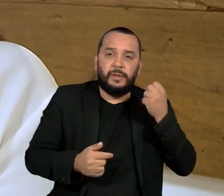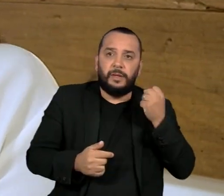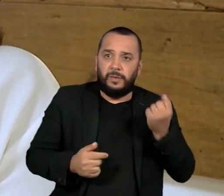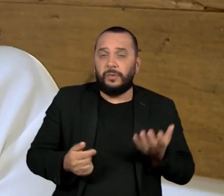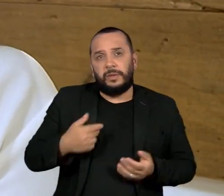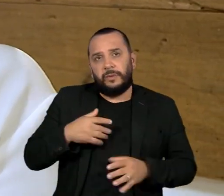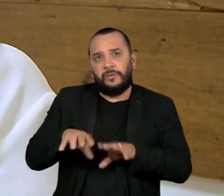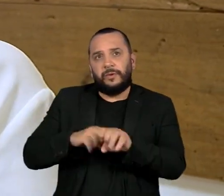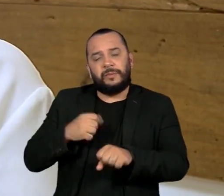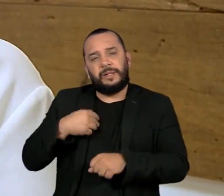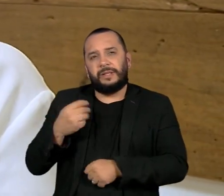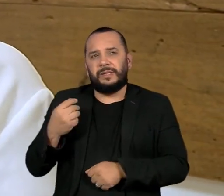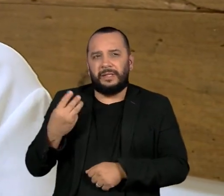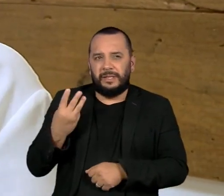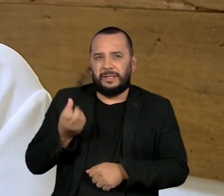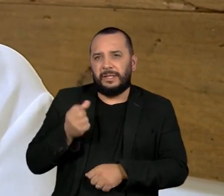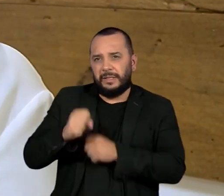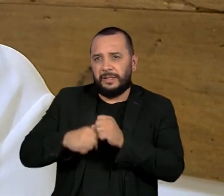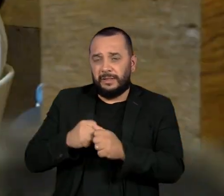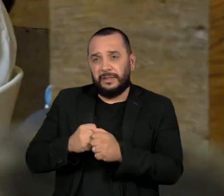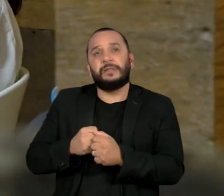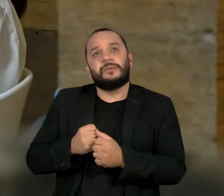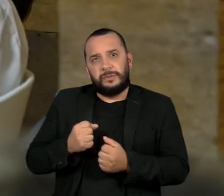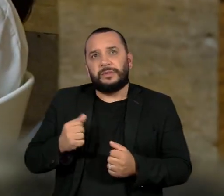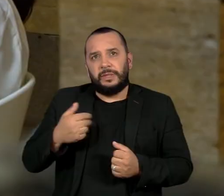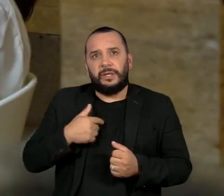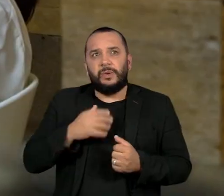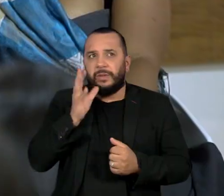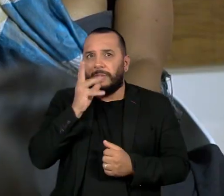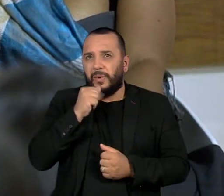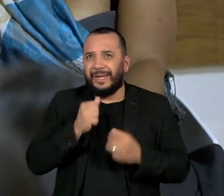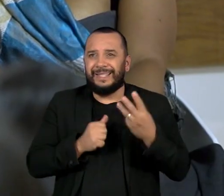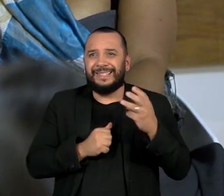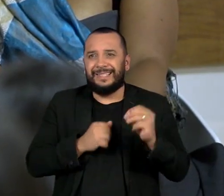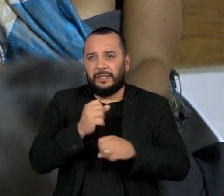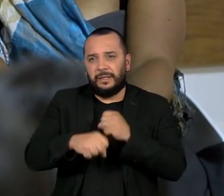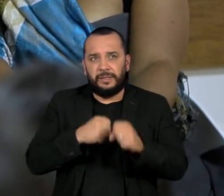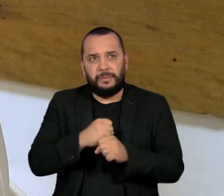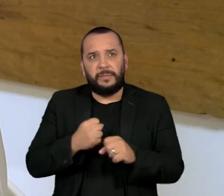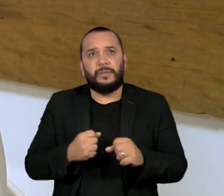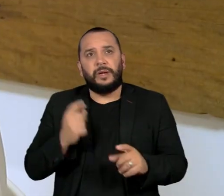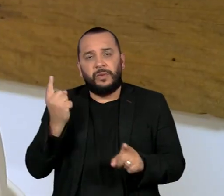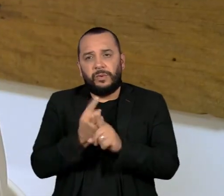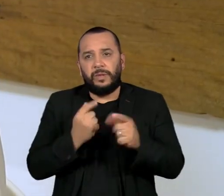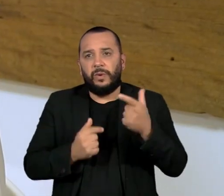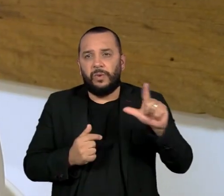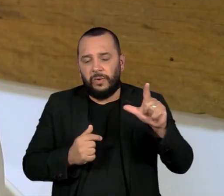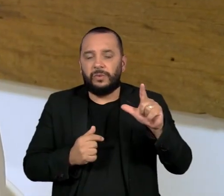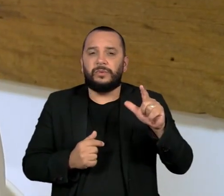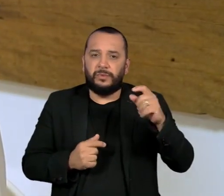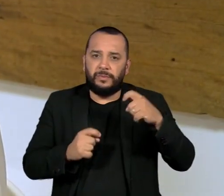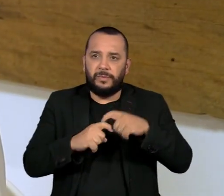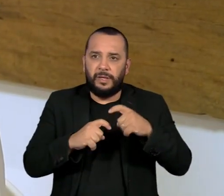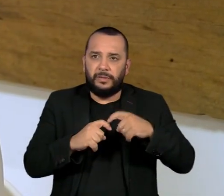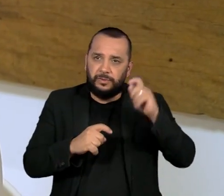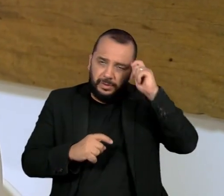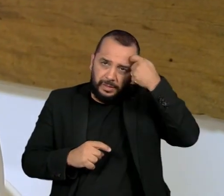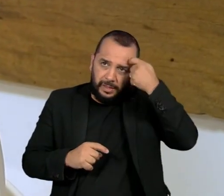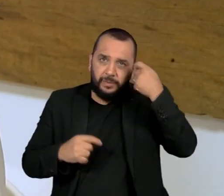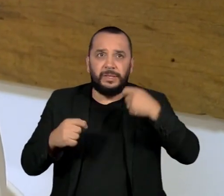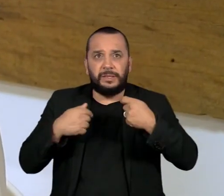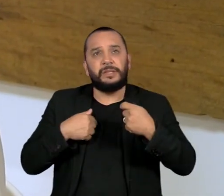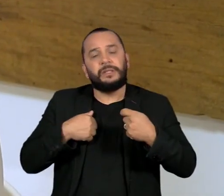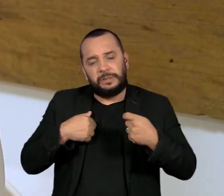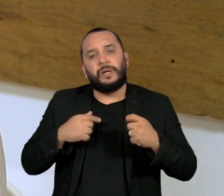eu acho que outros 30 para encontrar um outro médico negro. Então, eu acho que deveria haver um movimento da própria